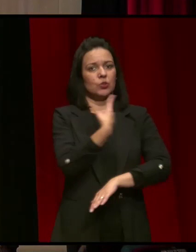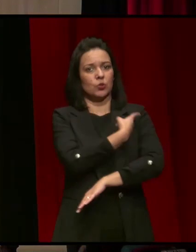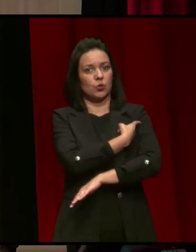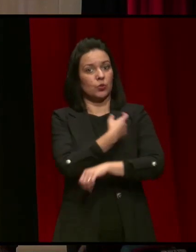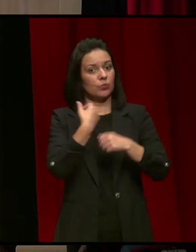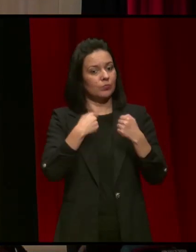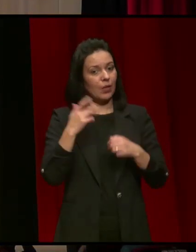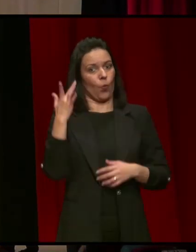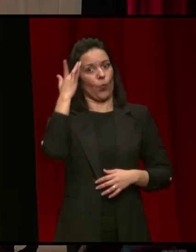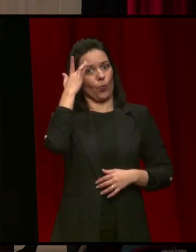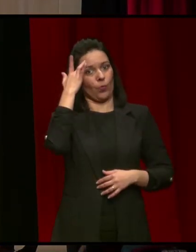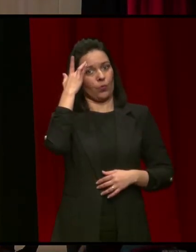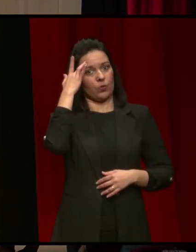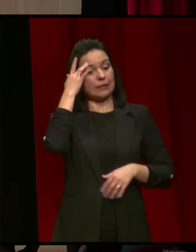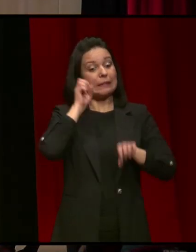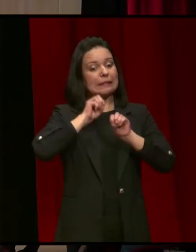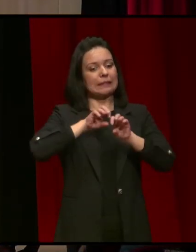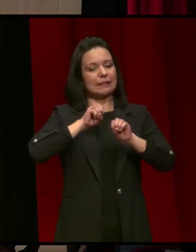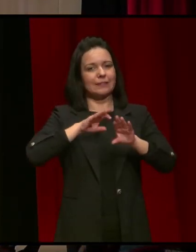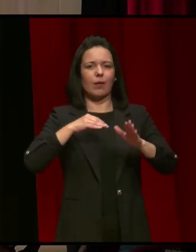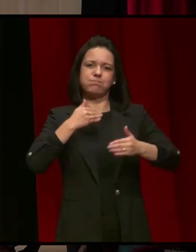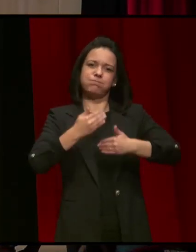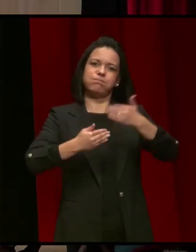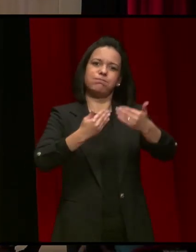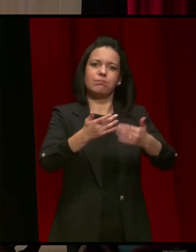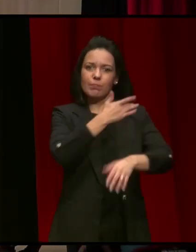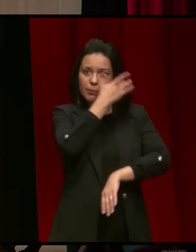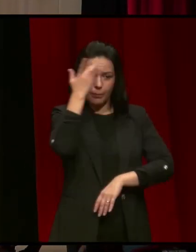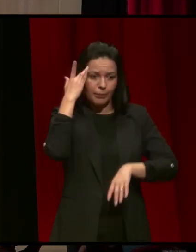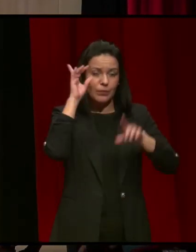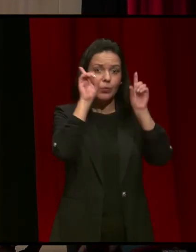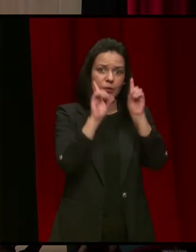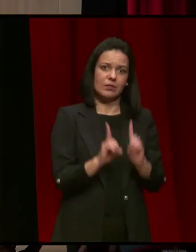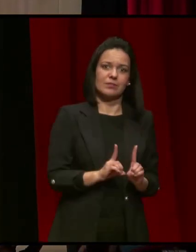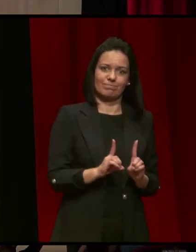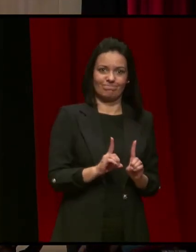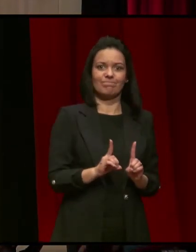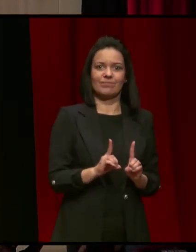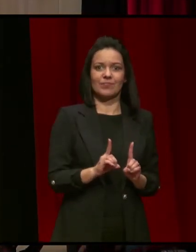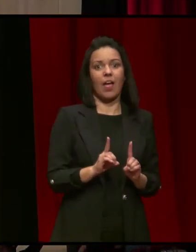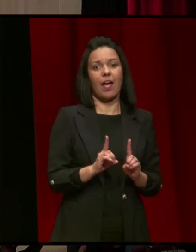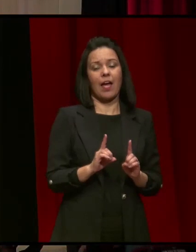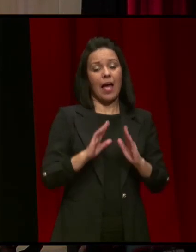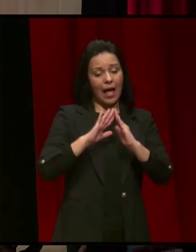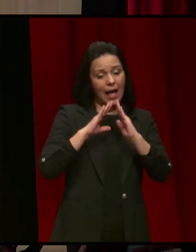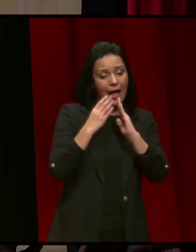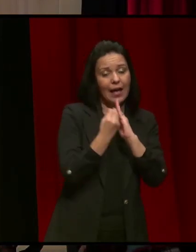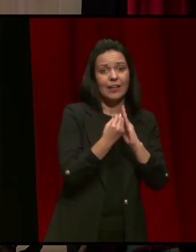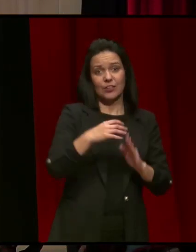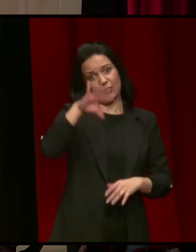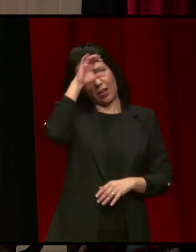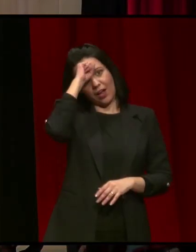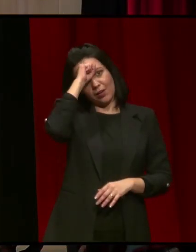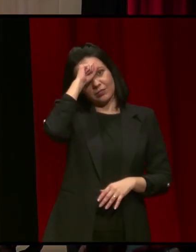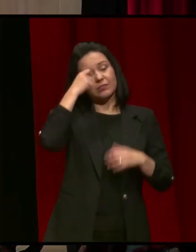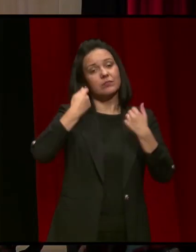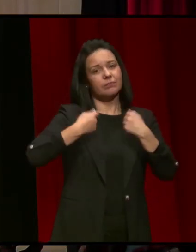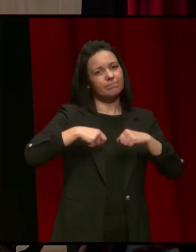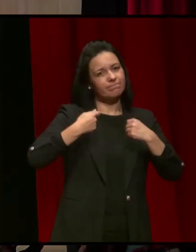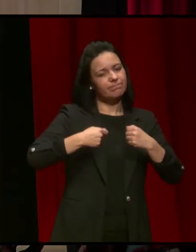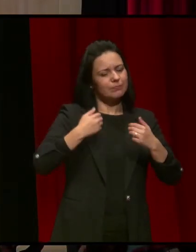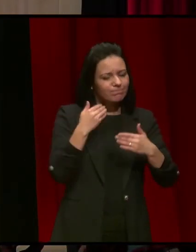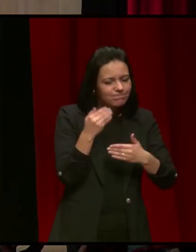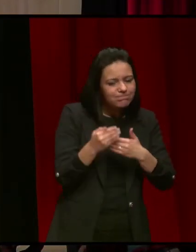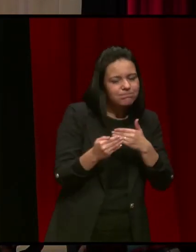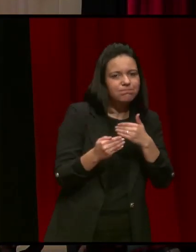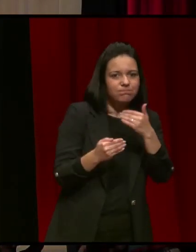preparar a igreja para receber deficientes. A igreja tem que ser educada, ela tem que aprender a como lidar